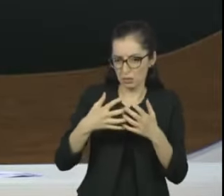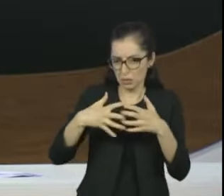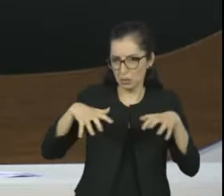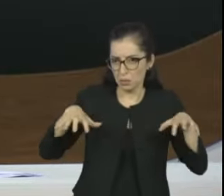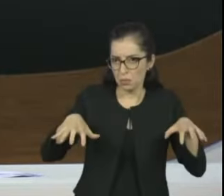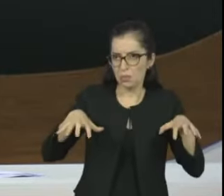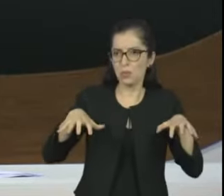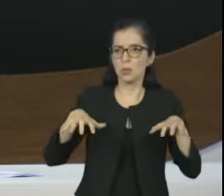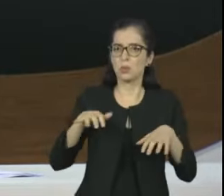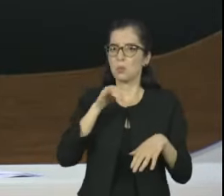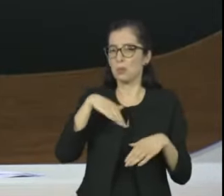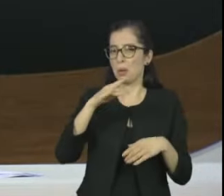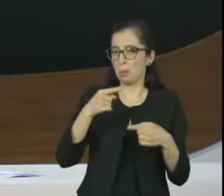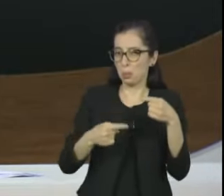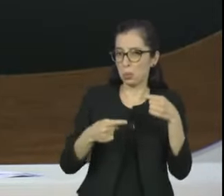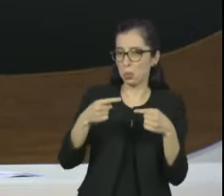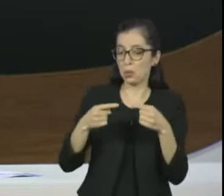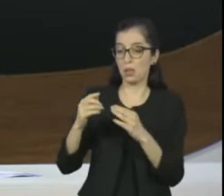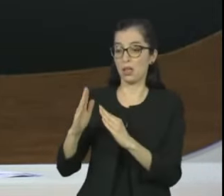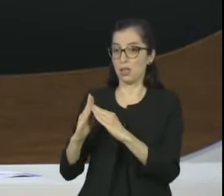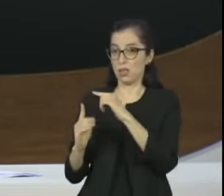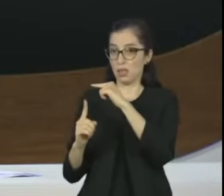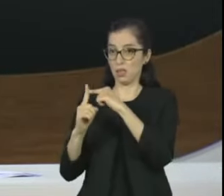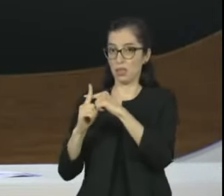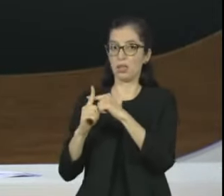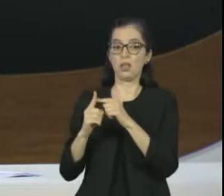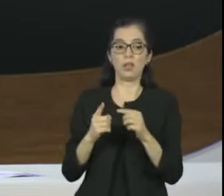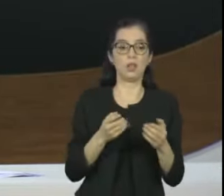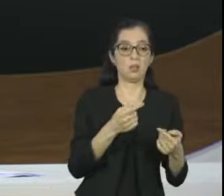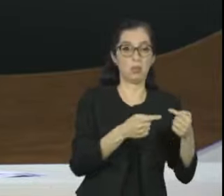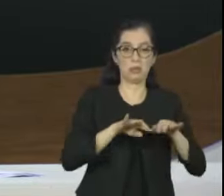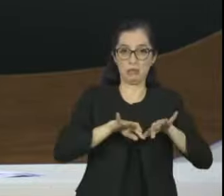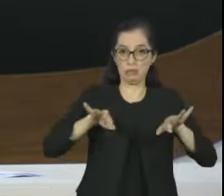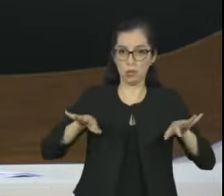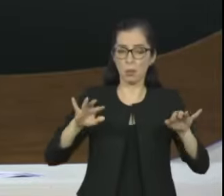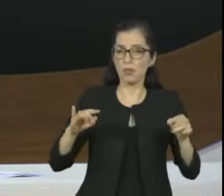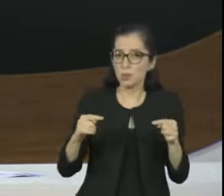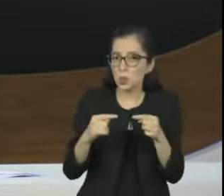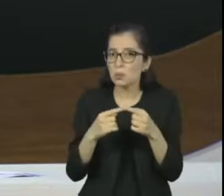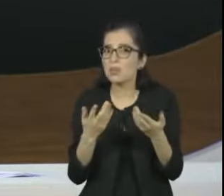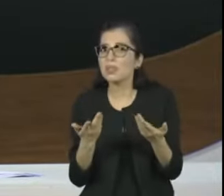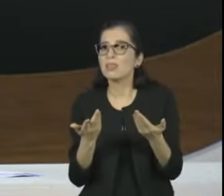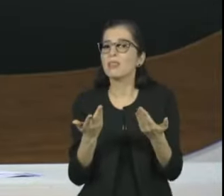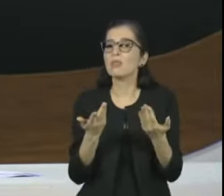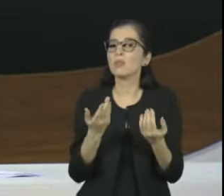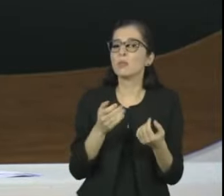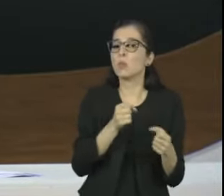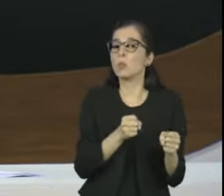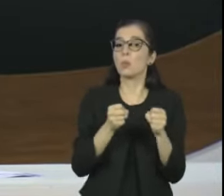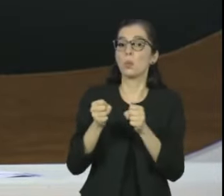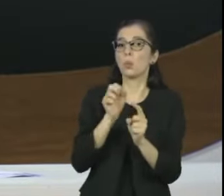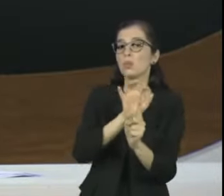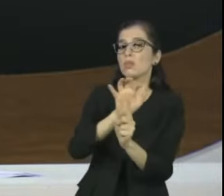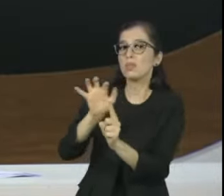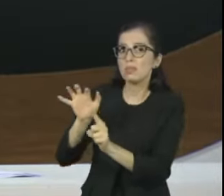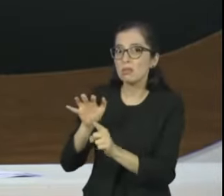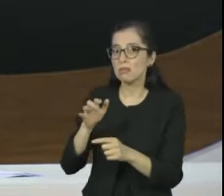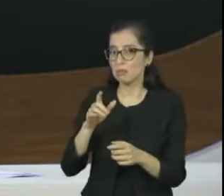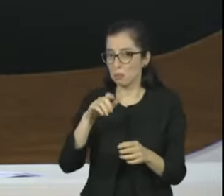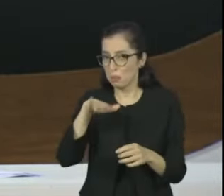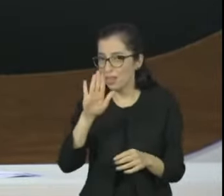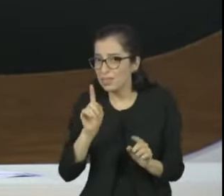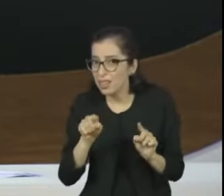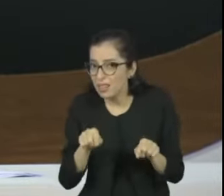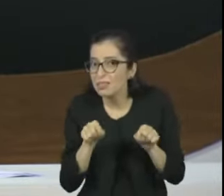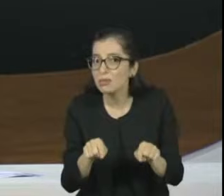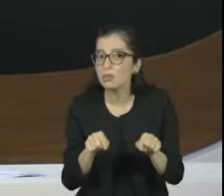política das igrejas evangélicas também está ligada a essa maior poder que ela tem hoje por exemplo a ponto